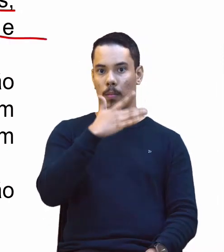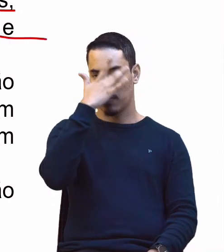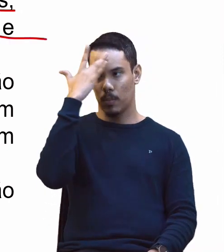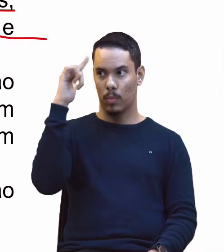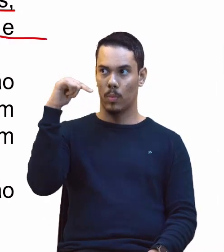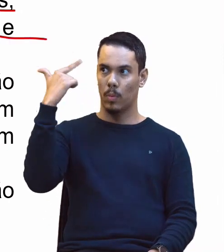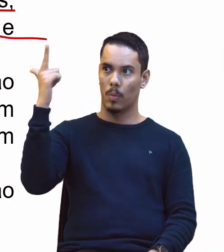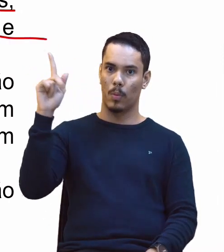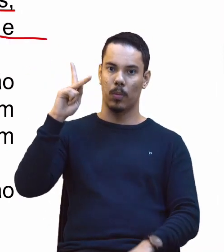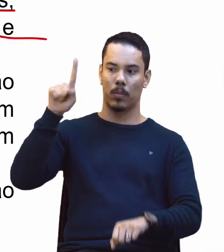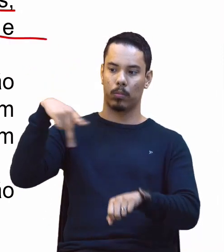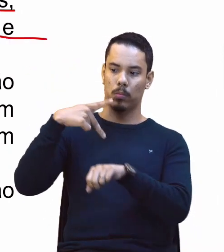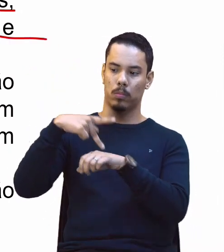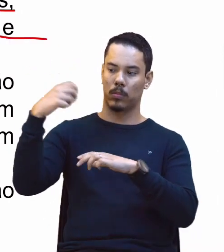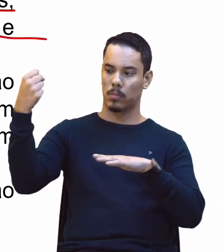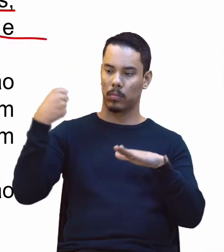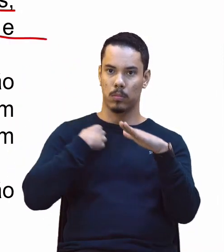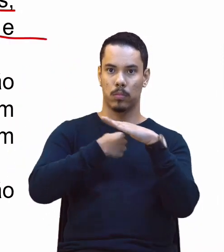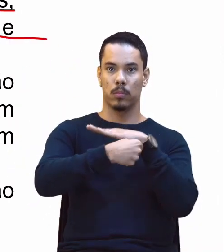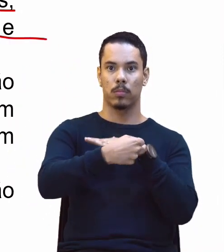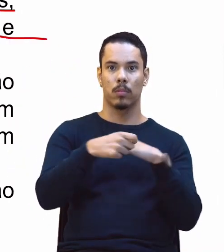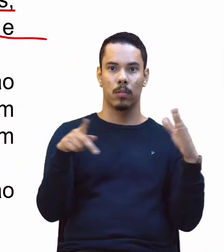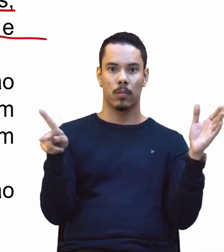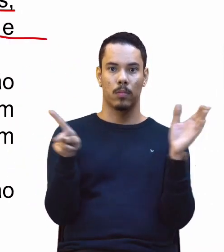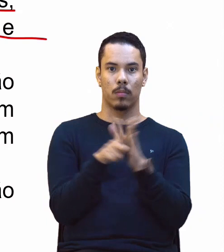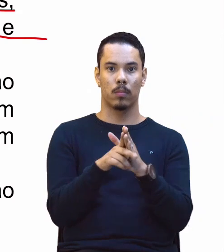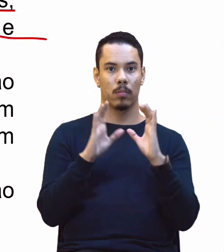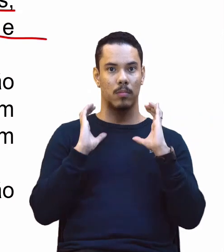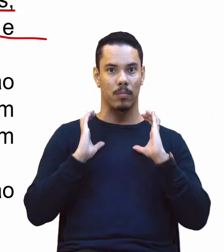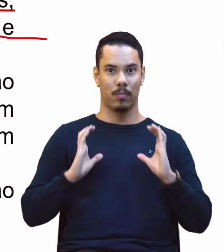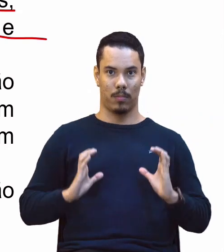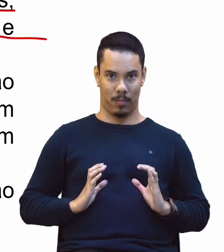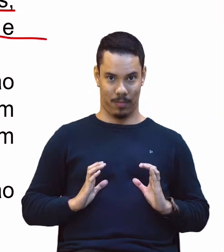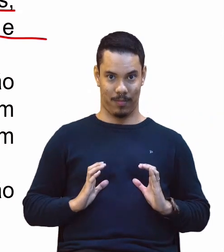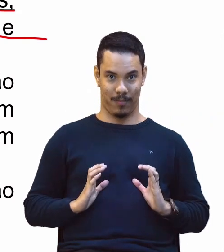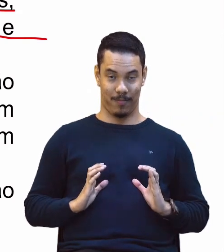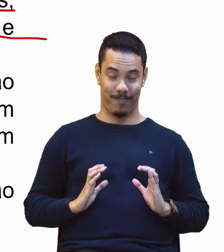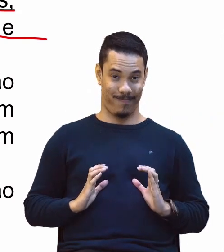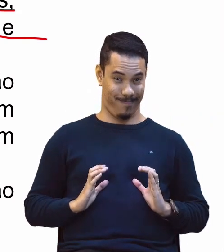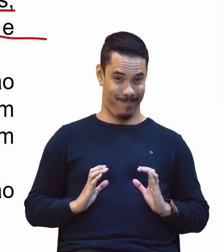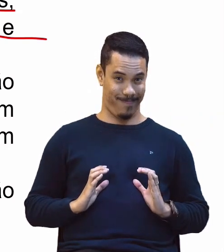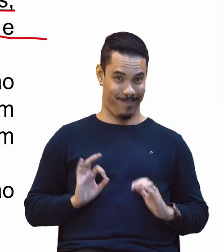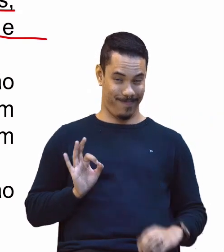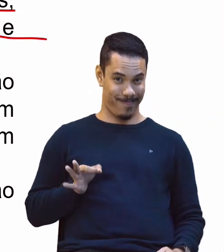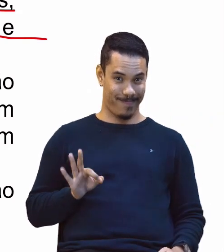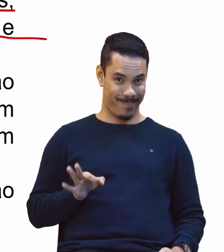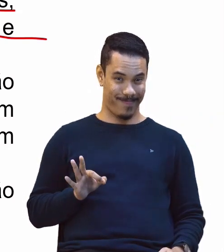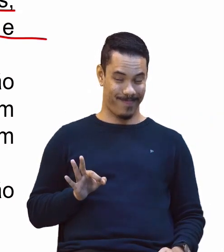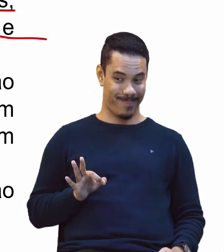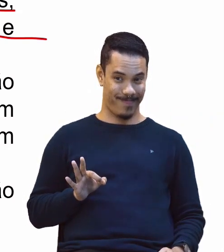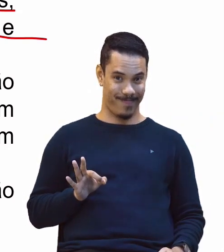estrangeiros eram considerados cidadãos da polis. Será que está certa essa questão?